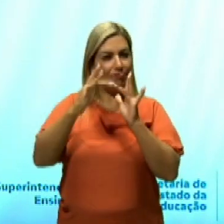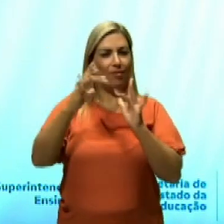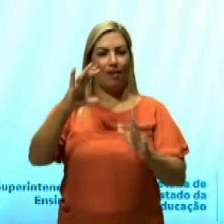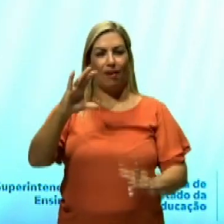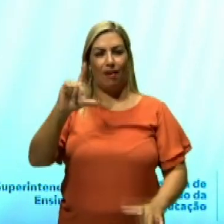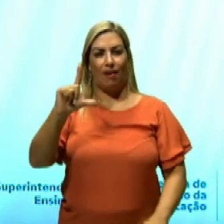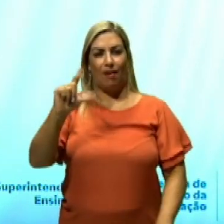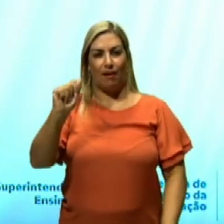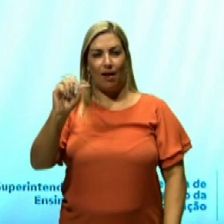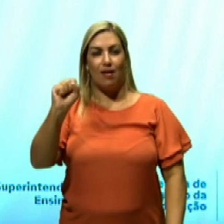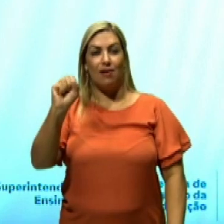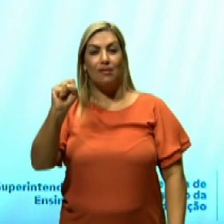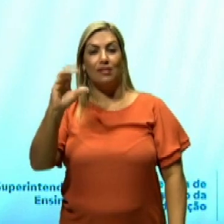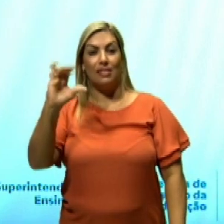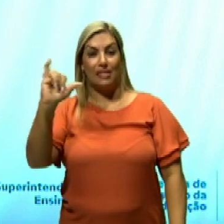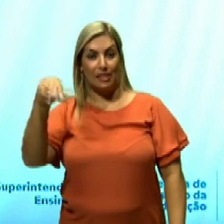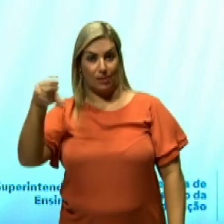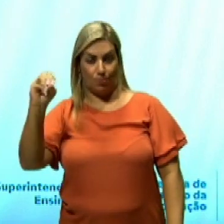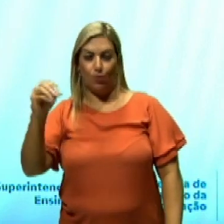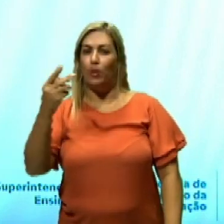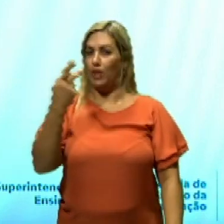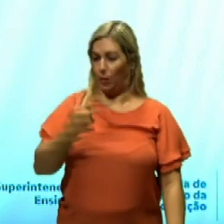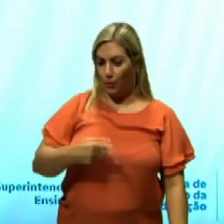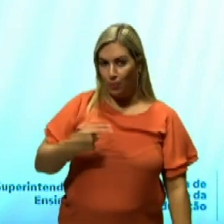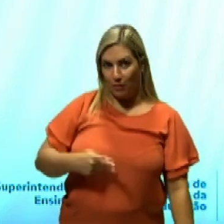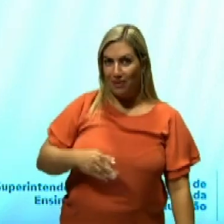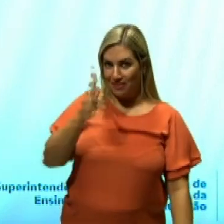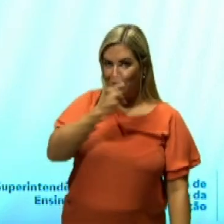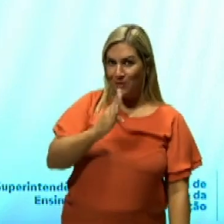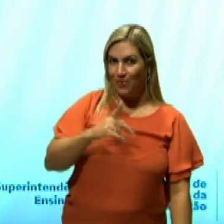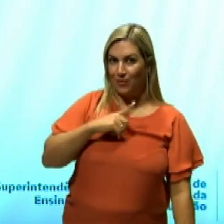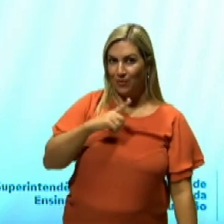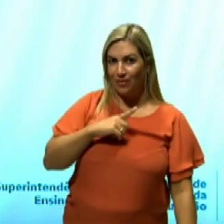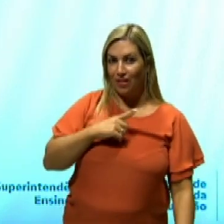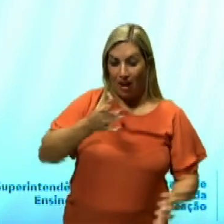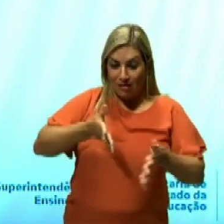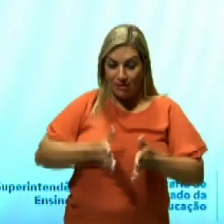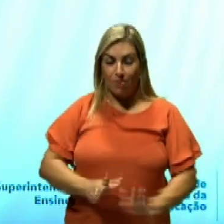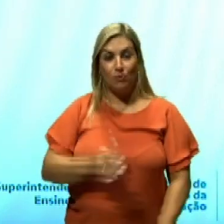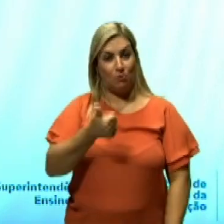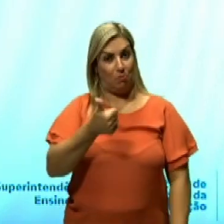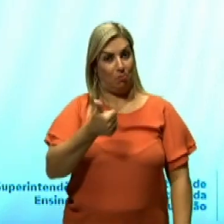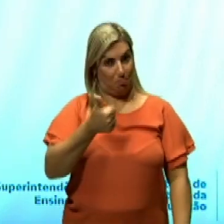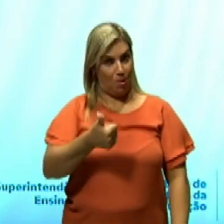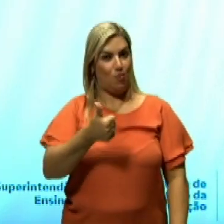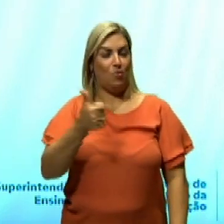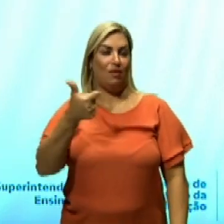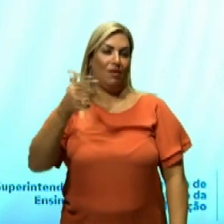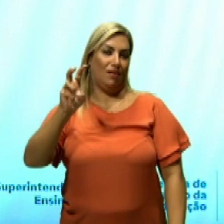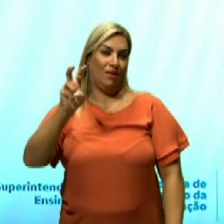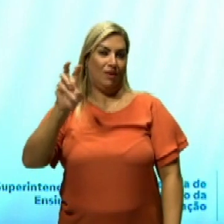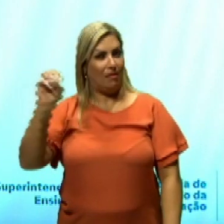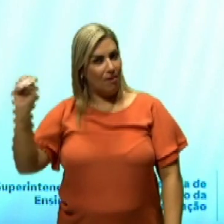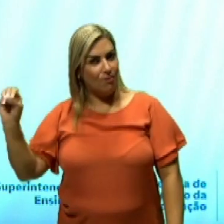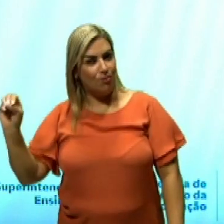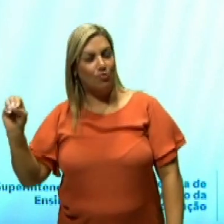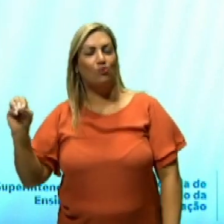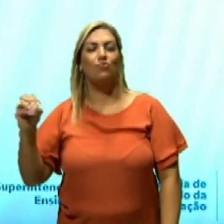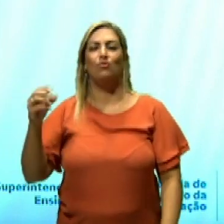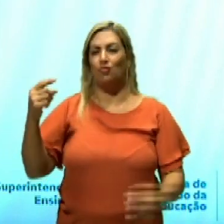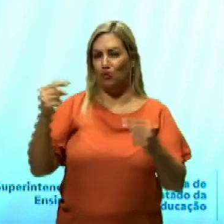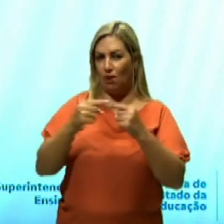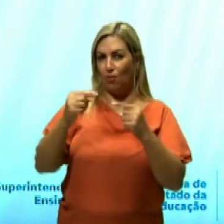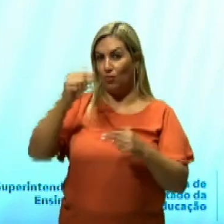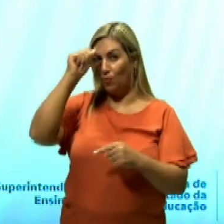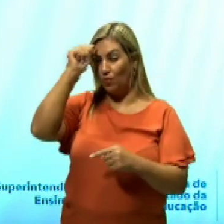e no brasil nós estamos né nascemos no anno de mil quinhentos de acordo com o nosso